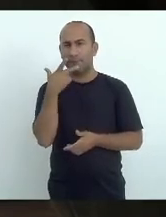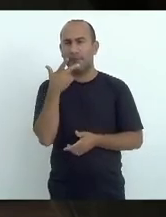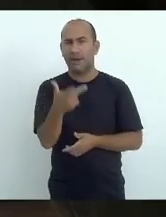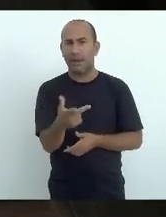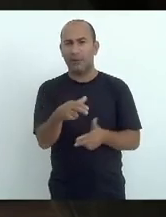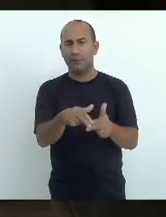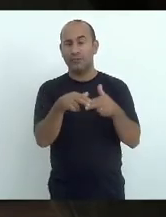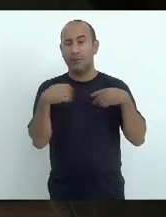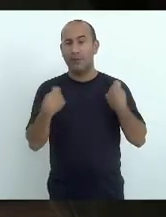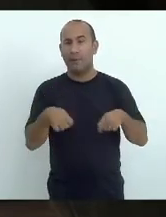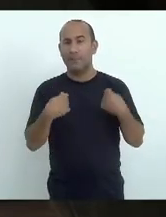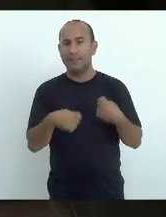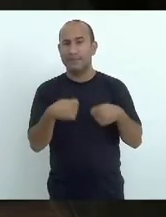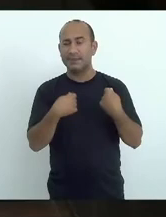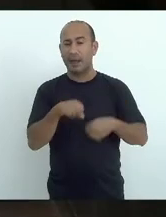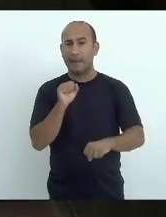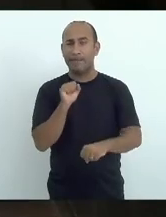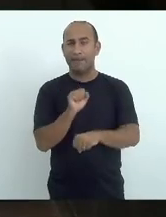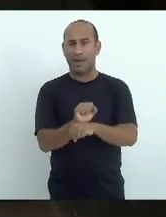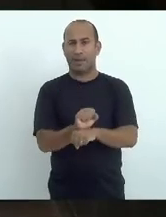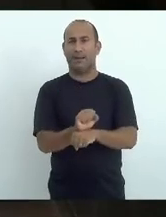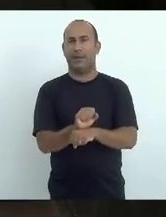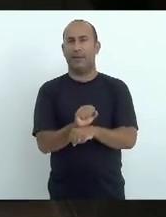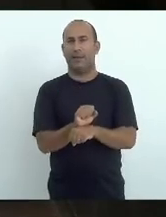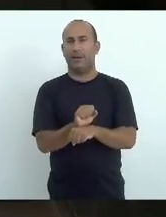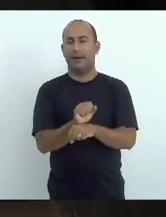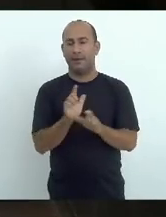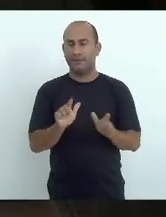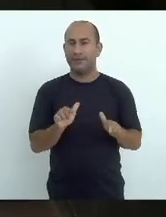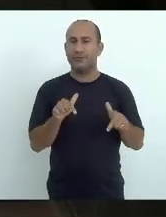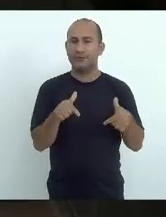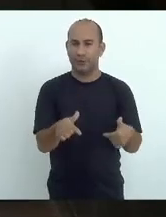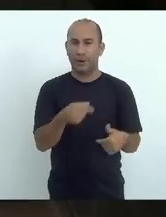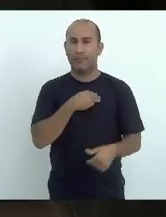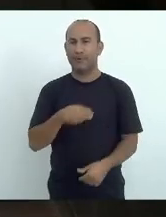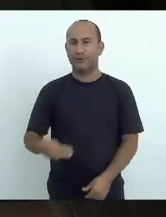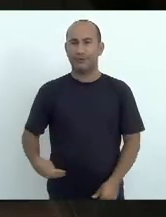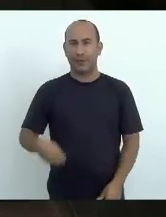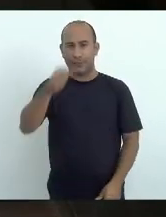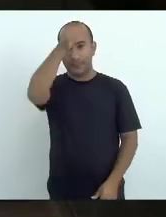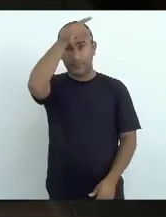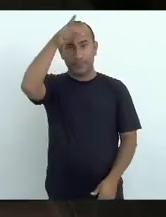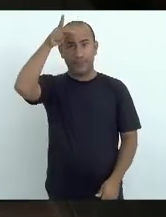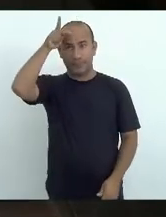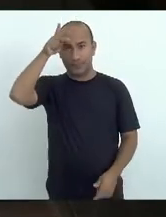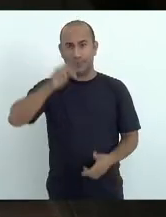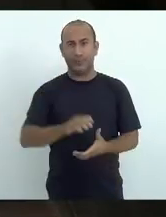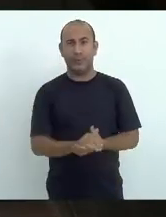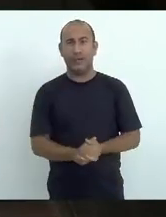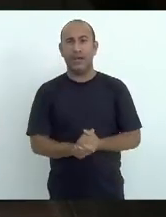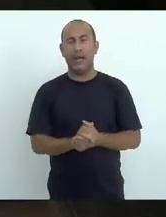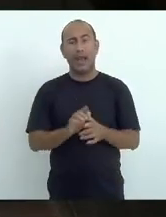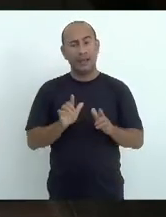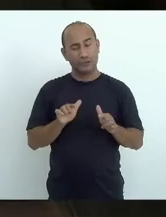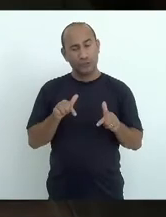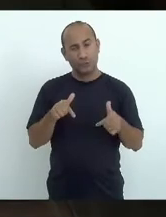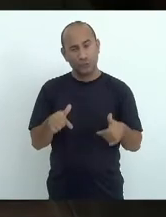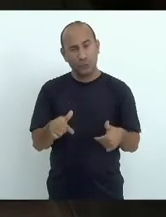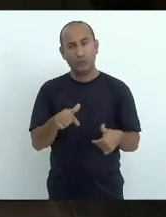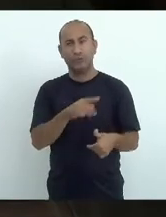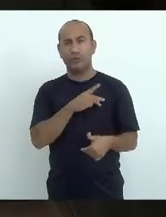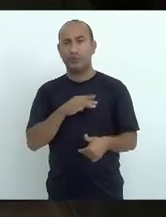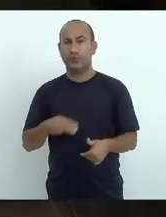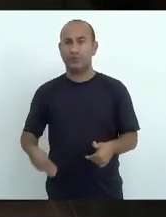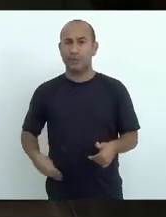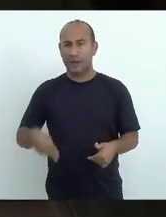era preciso dar um freio nas ações do Ministério Público. As ações do Ministério Público,